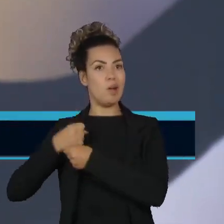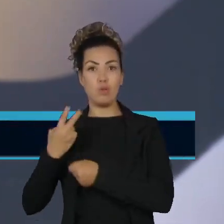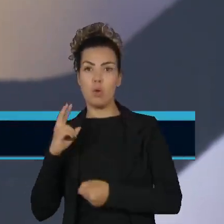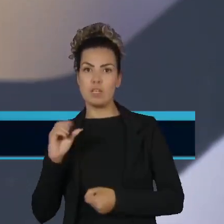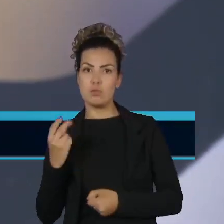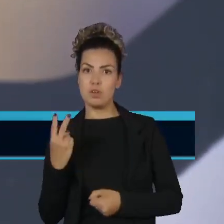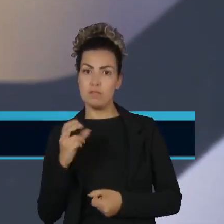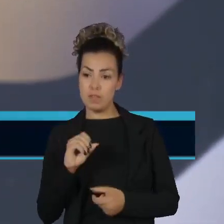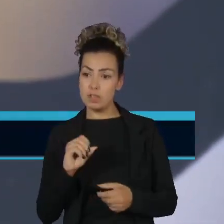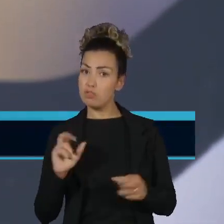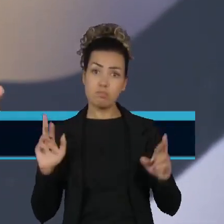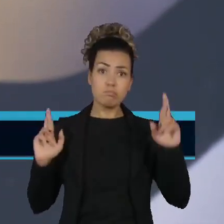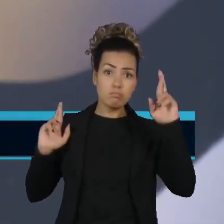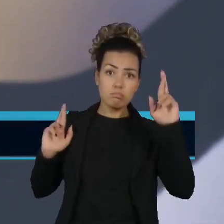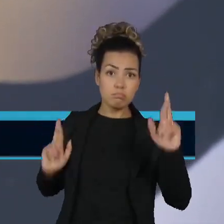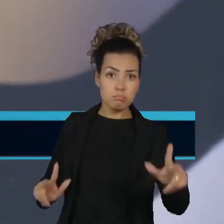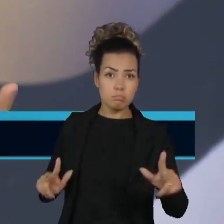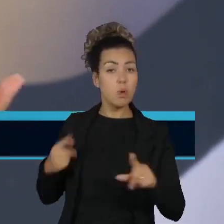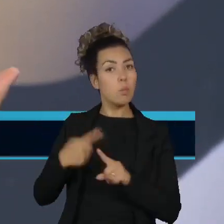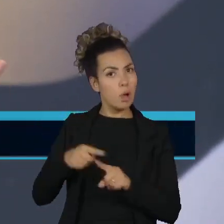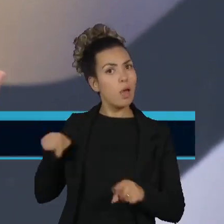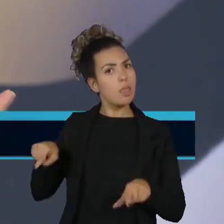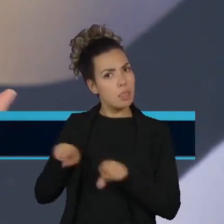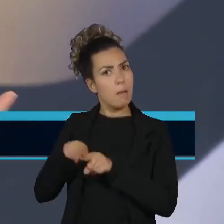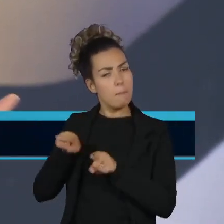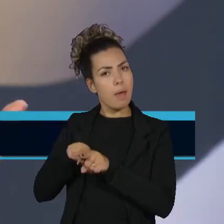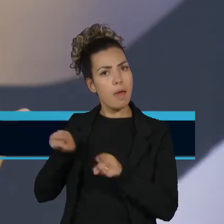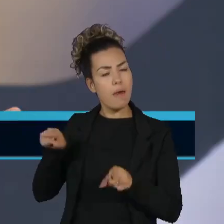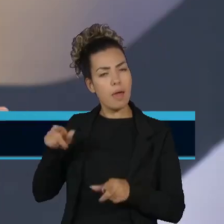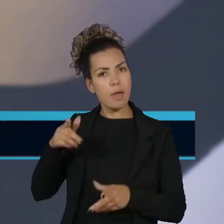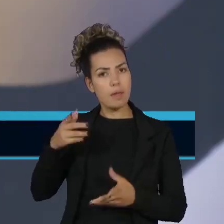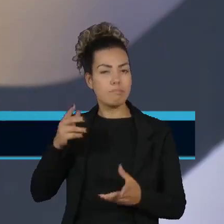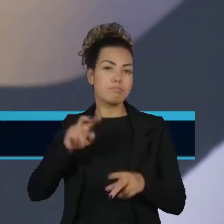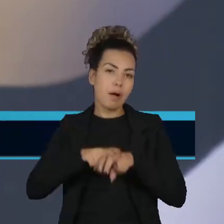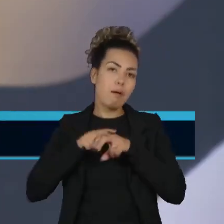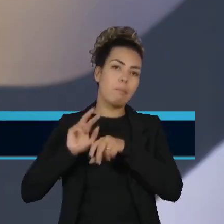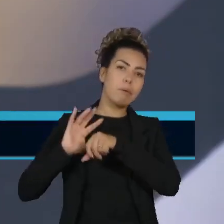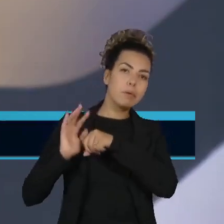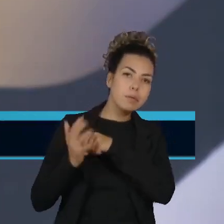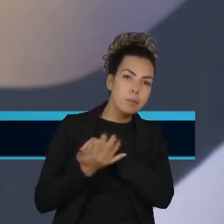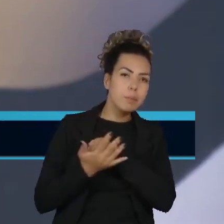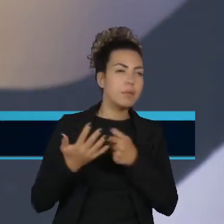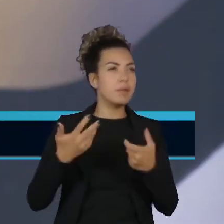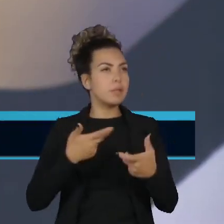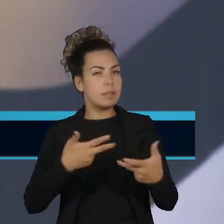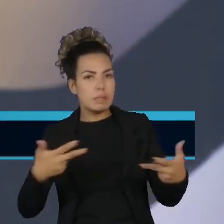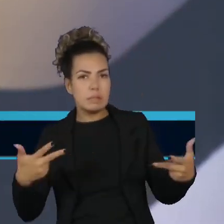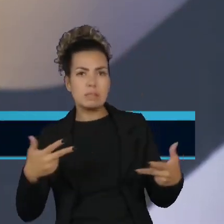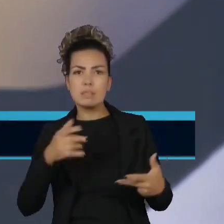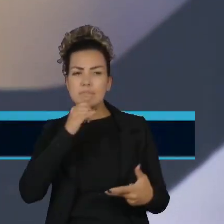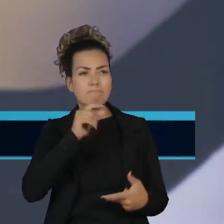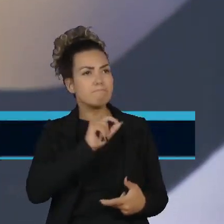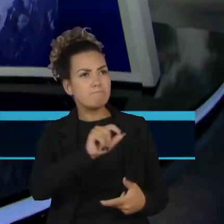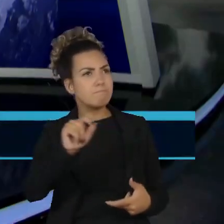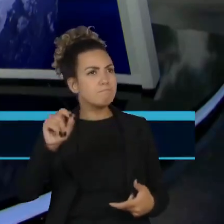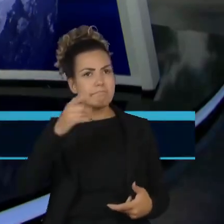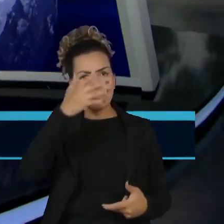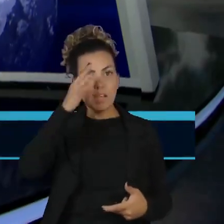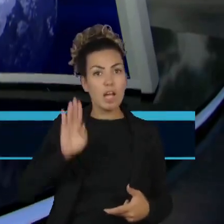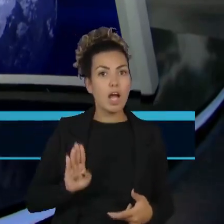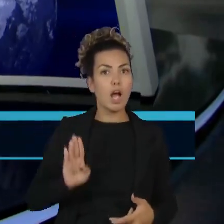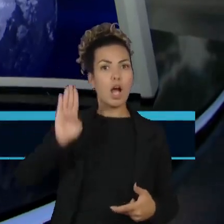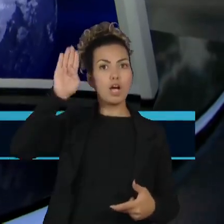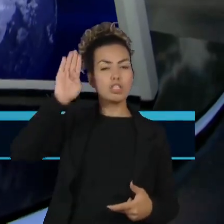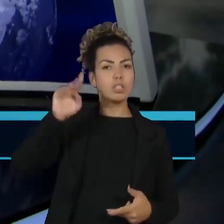campanha de altíssimo nível, até pautada pelo fato de que a gente vivia uma pandemia, de que não havia nenhum candidato negacionista aqui em São